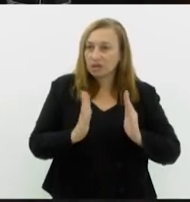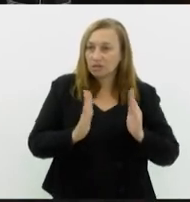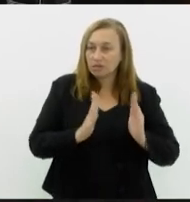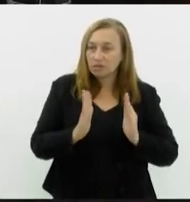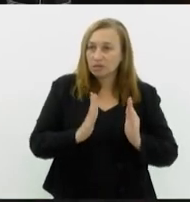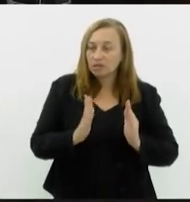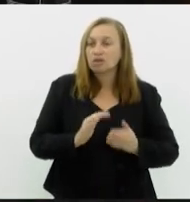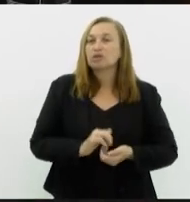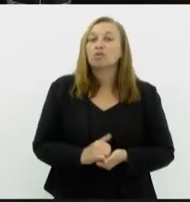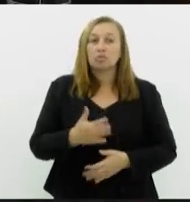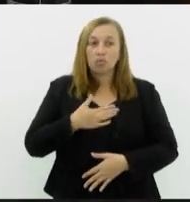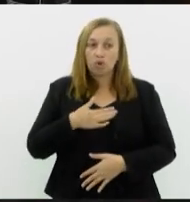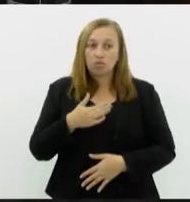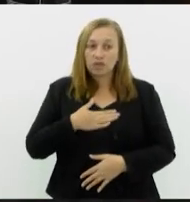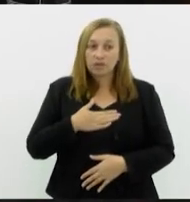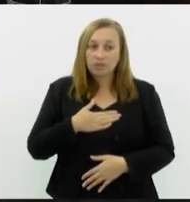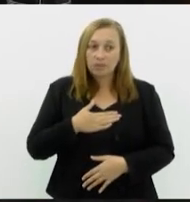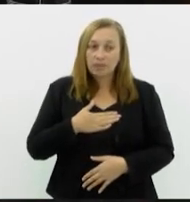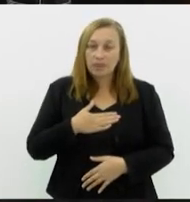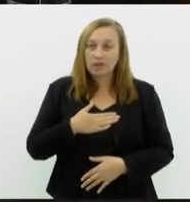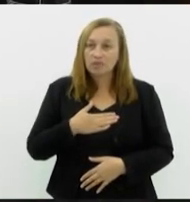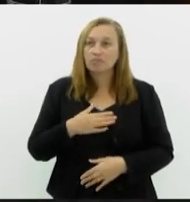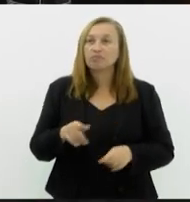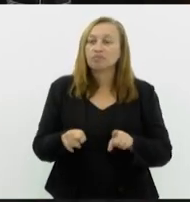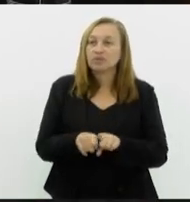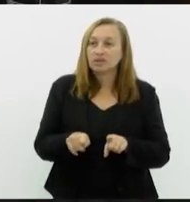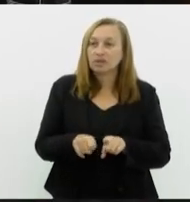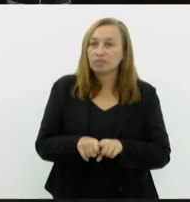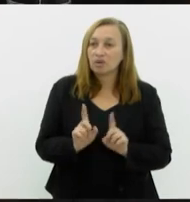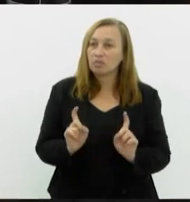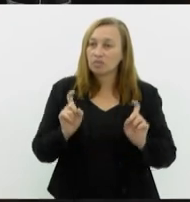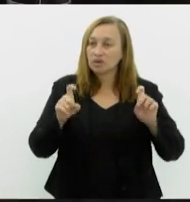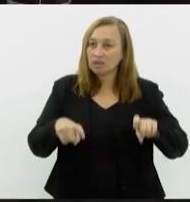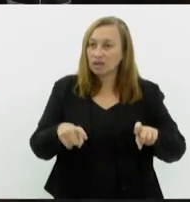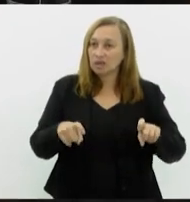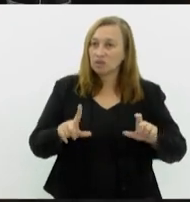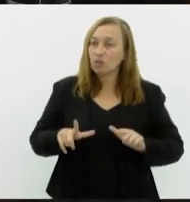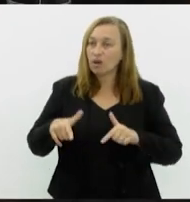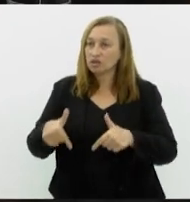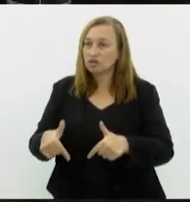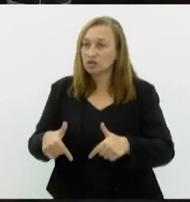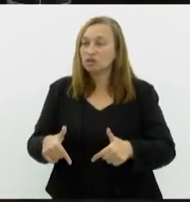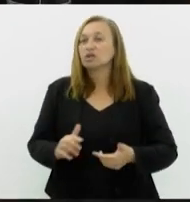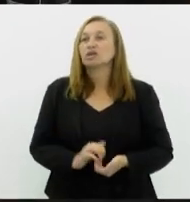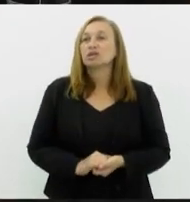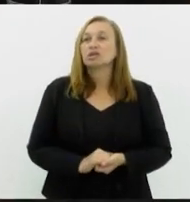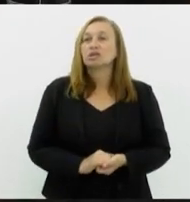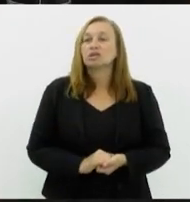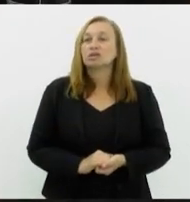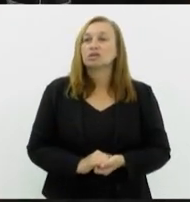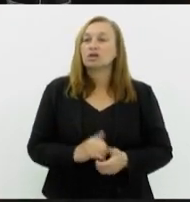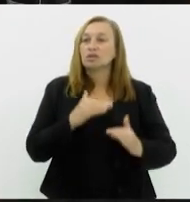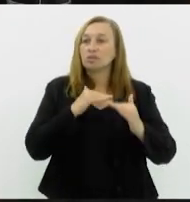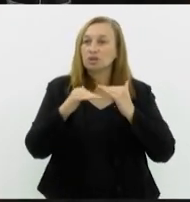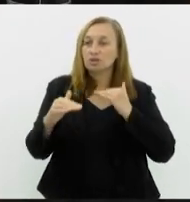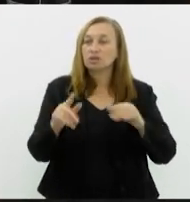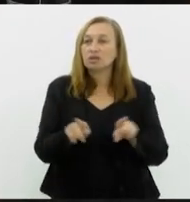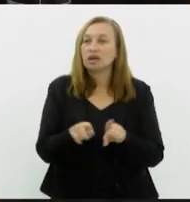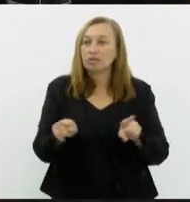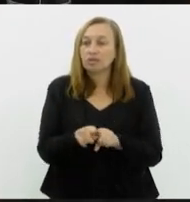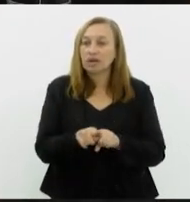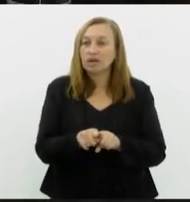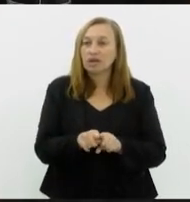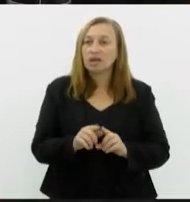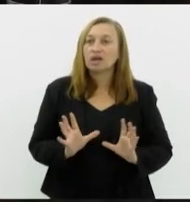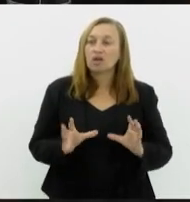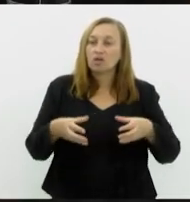presidida por mim e pelo meu mandato, também uma ação aqui na saída do metrô e pela Comissão da